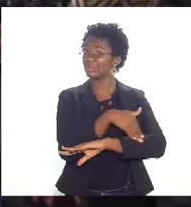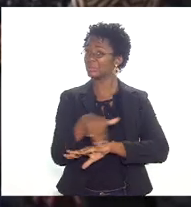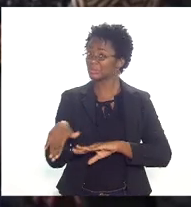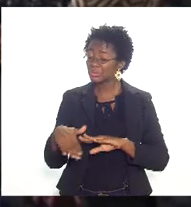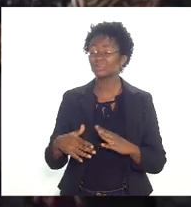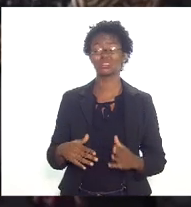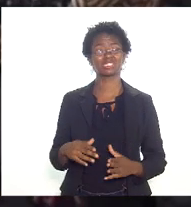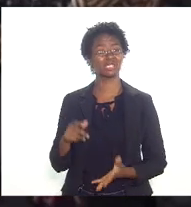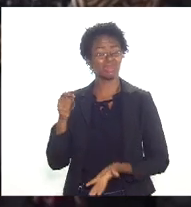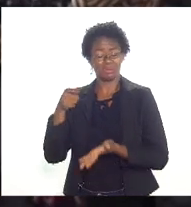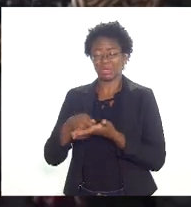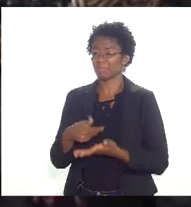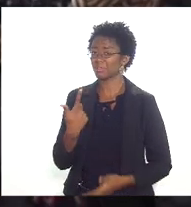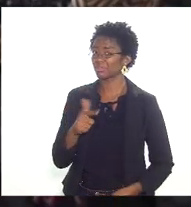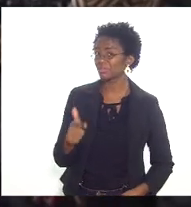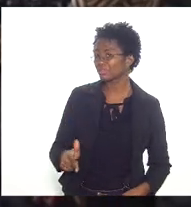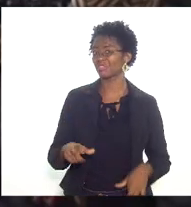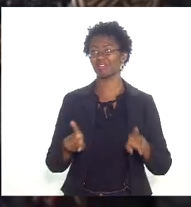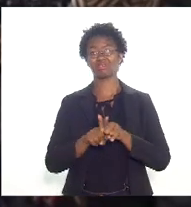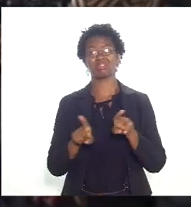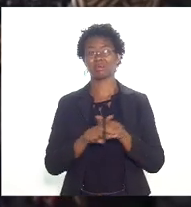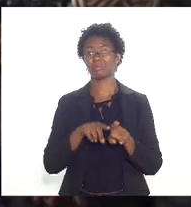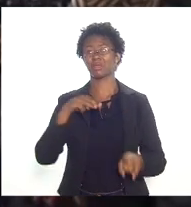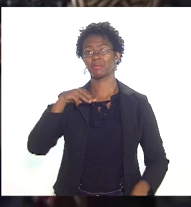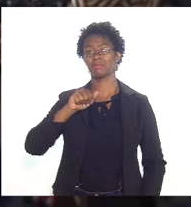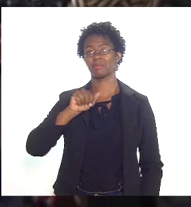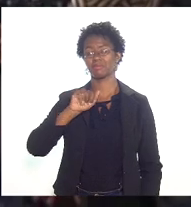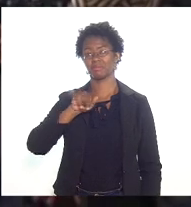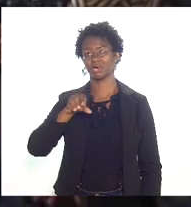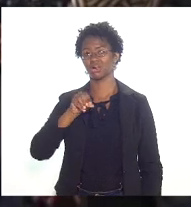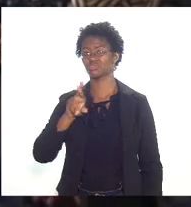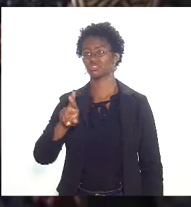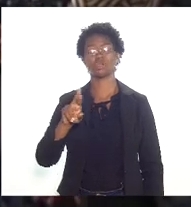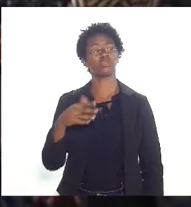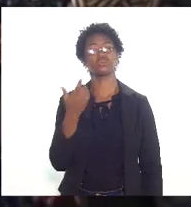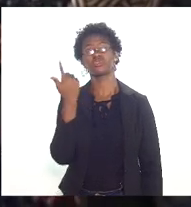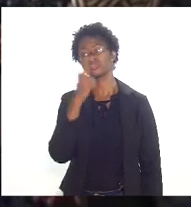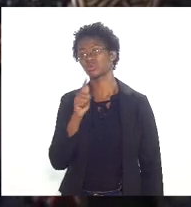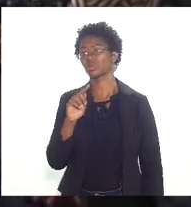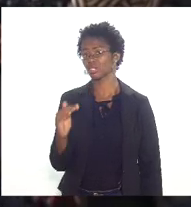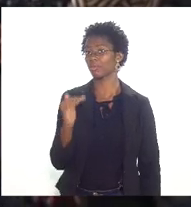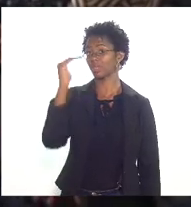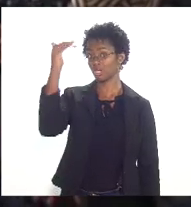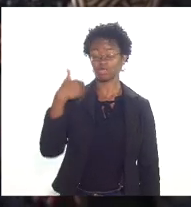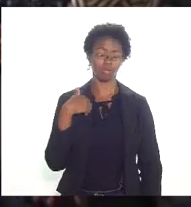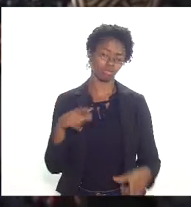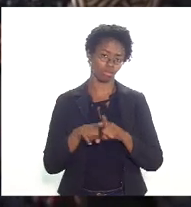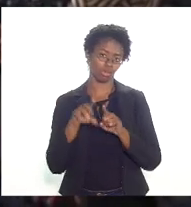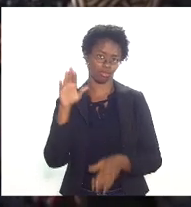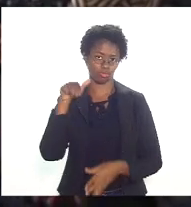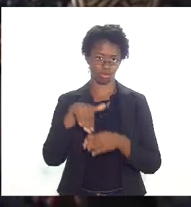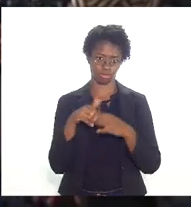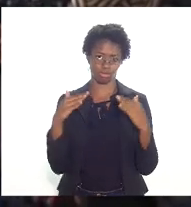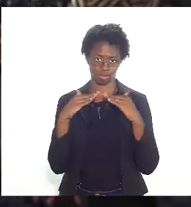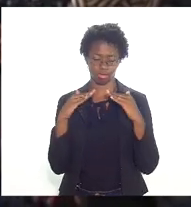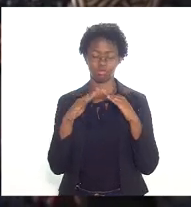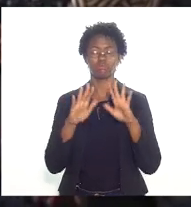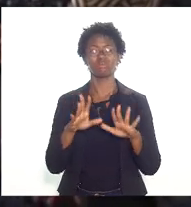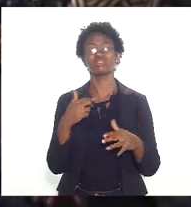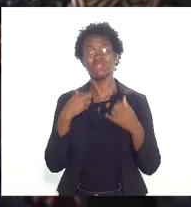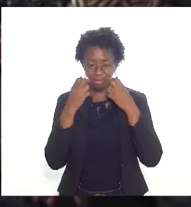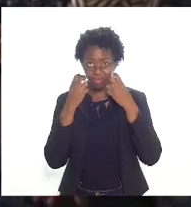os maiores que não conseguem promoção porque foi aprovado na sua casa e cozido Eu votei a favor mas ao meu ver